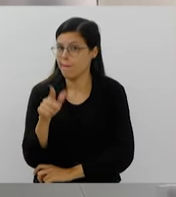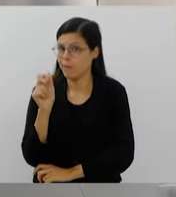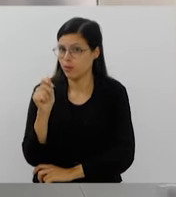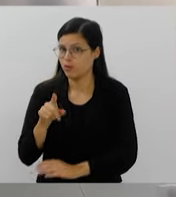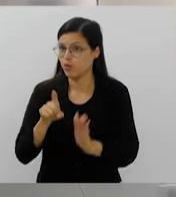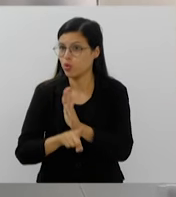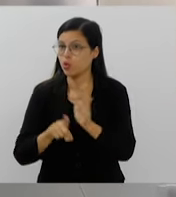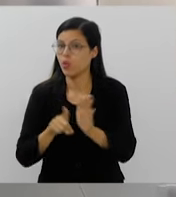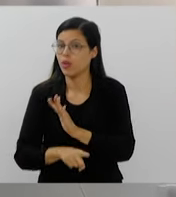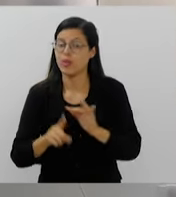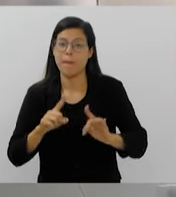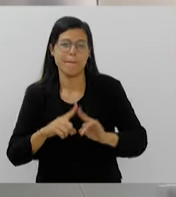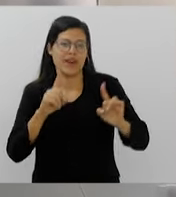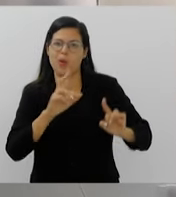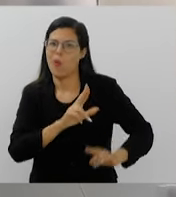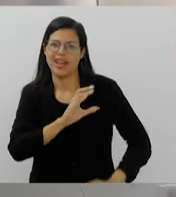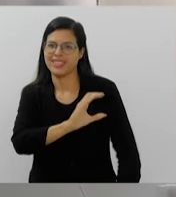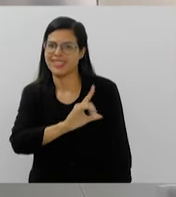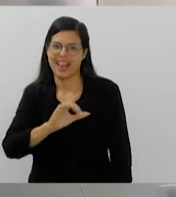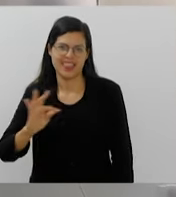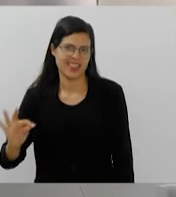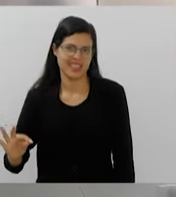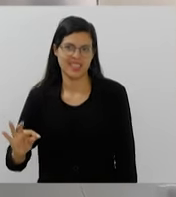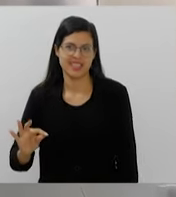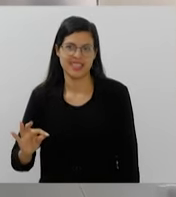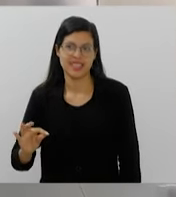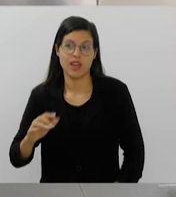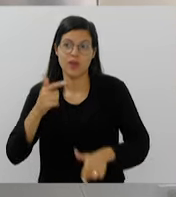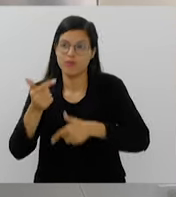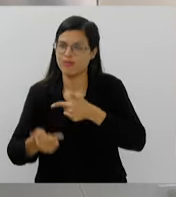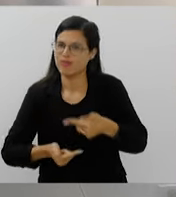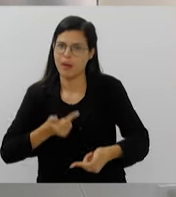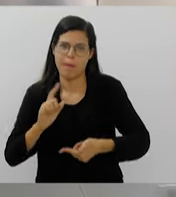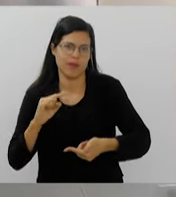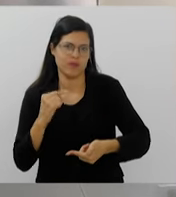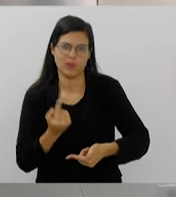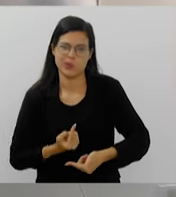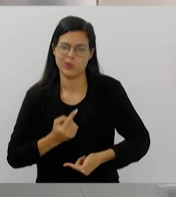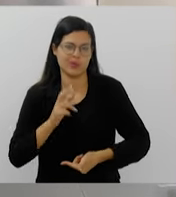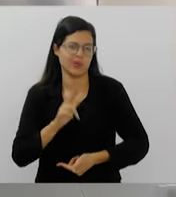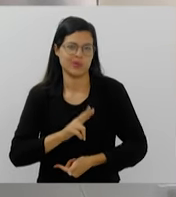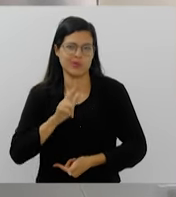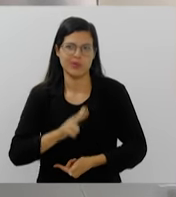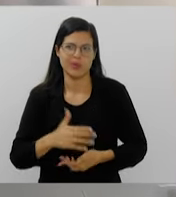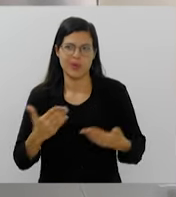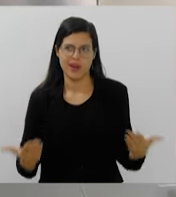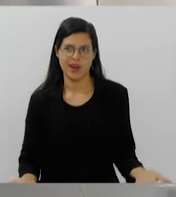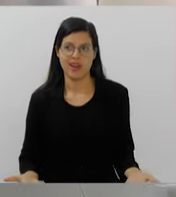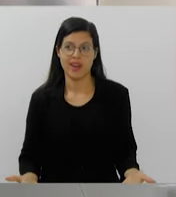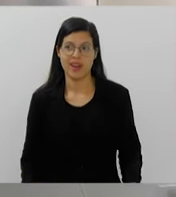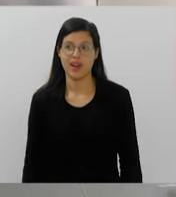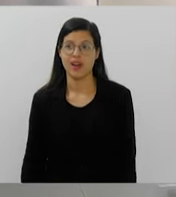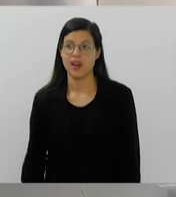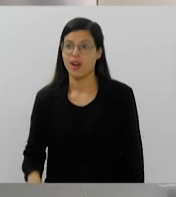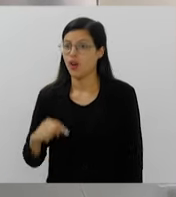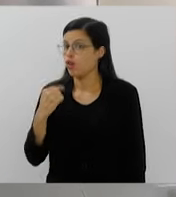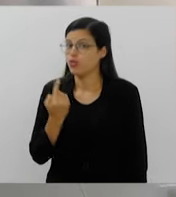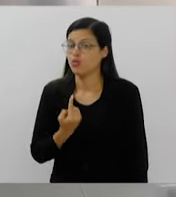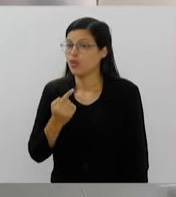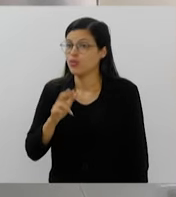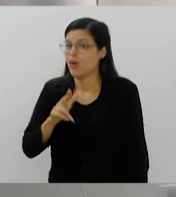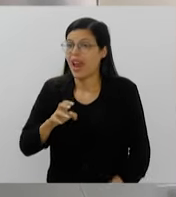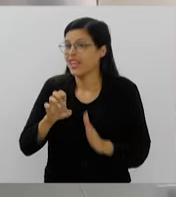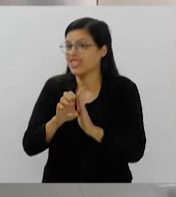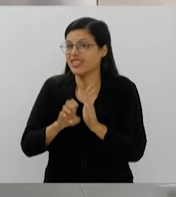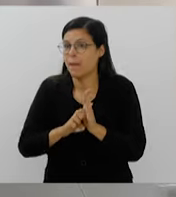gente não está sob o manto. A gente não, nosso regime de trabalho, ele não é. Nós não somos estatutários, senhor presidente. Mas também